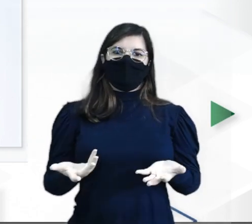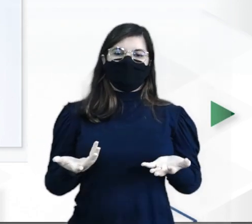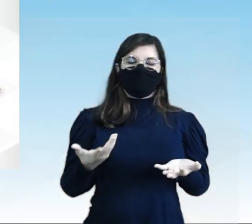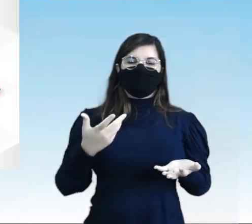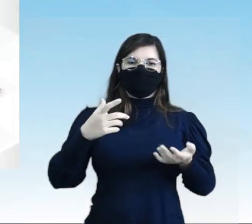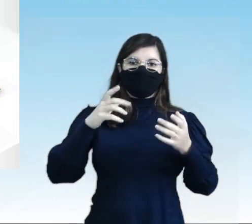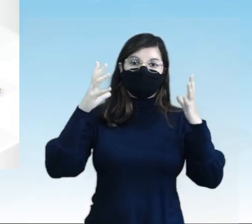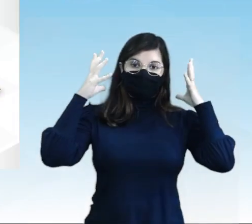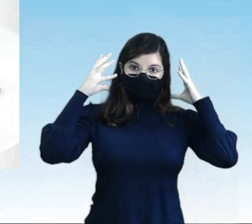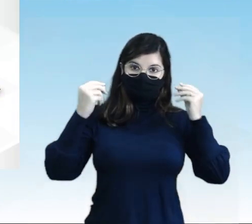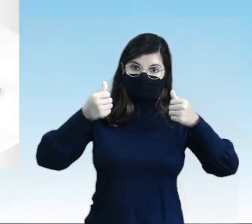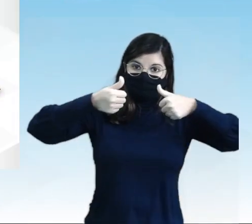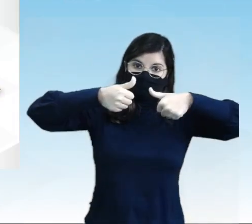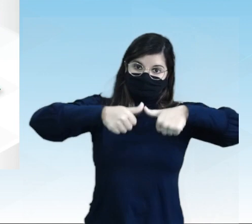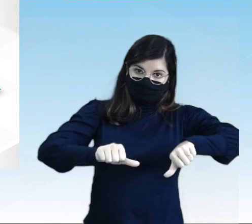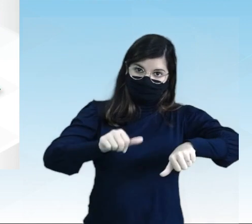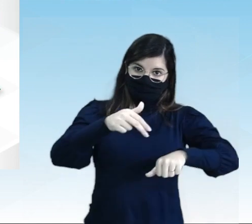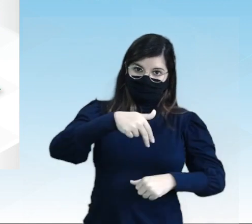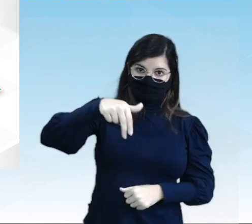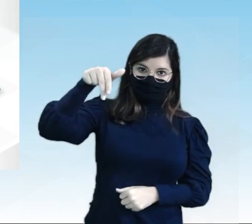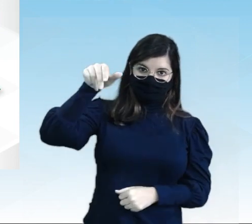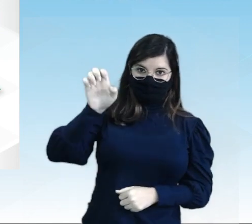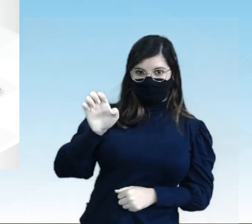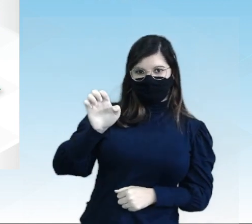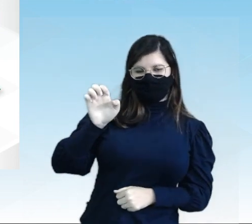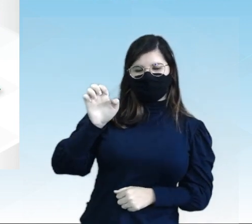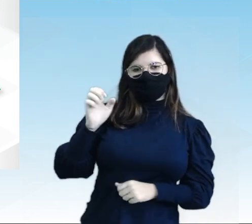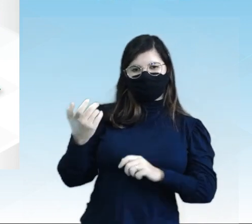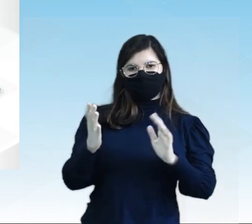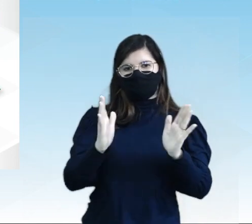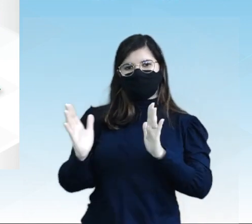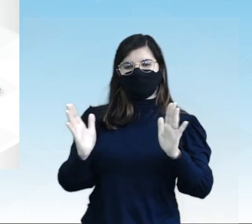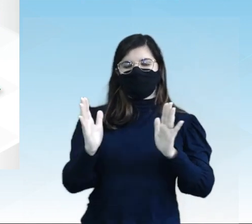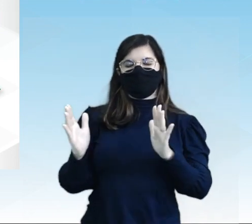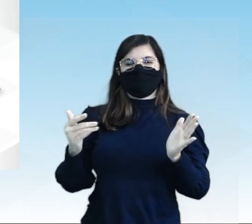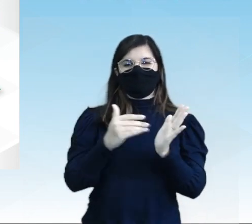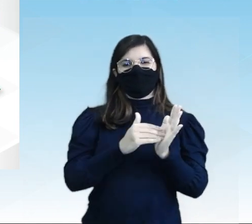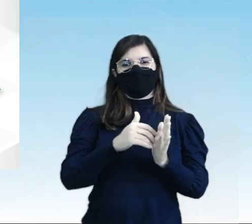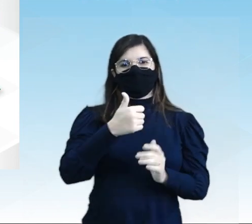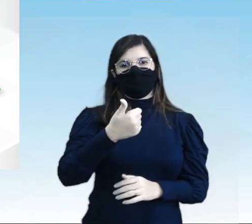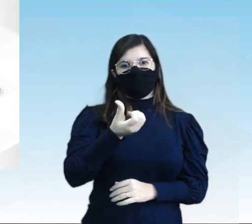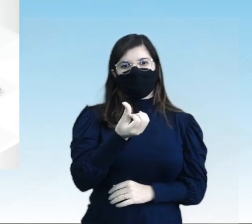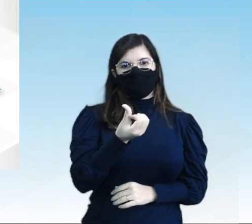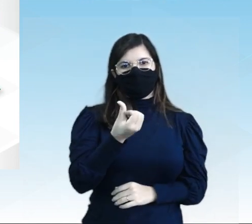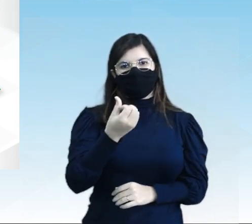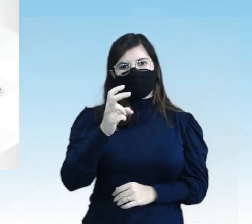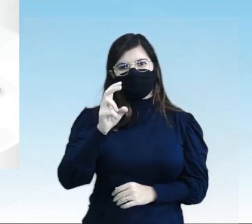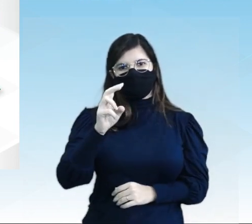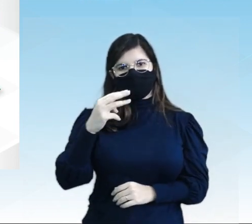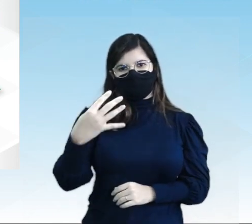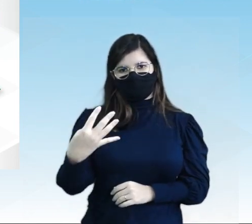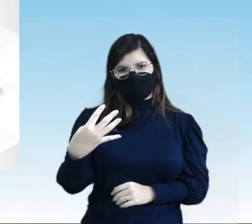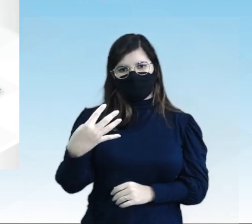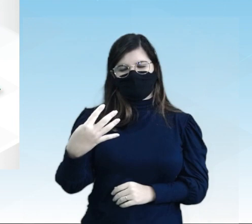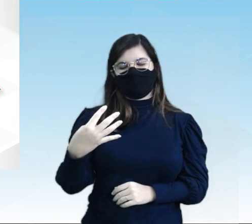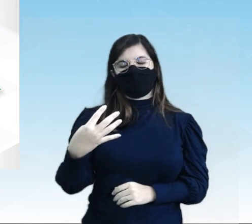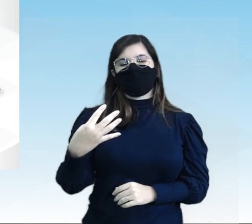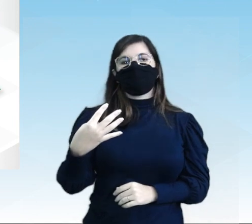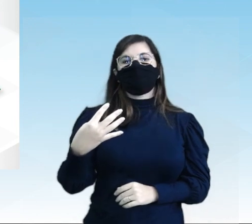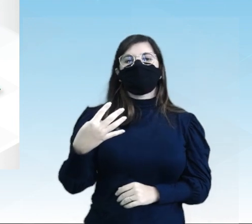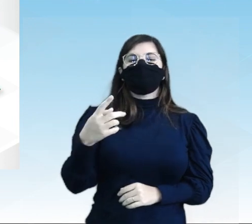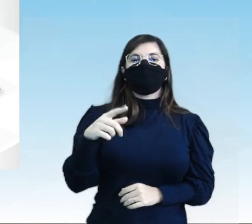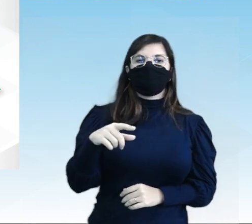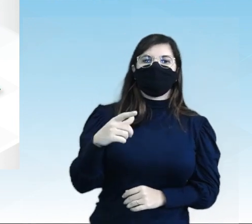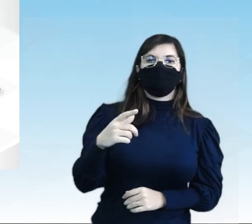ficar no nordeste brasileiro como todo né um período que vai até 1654 né